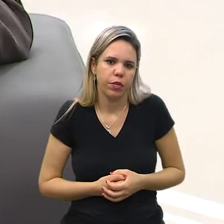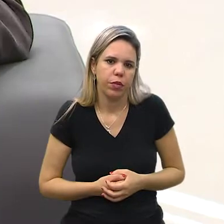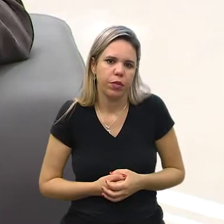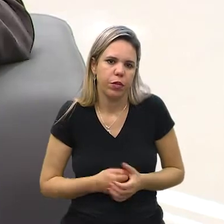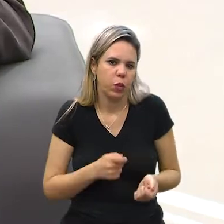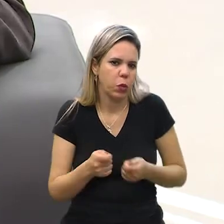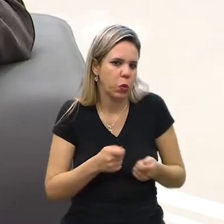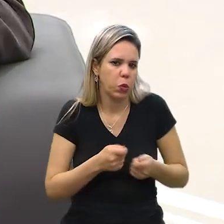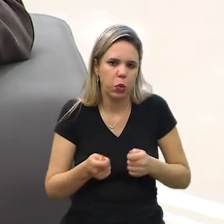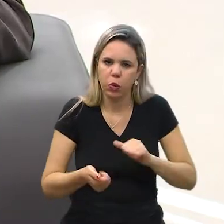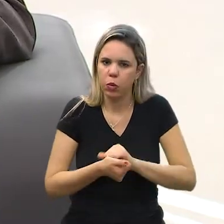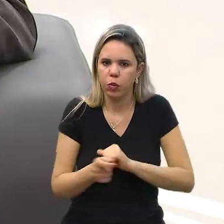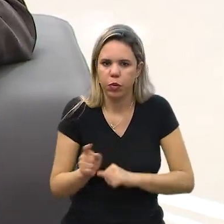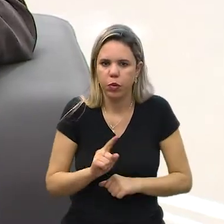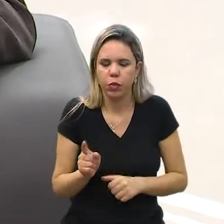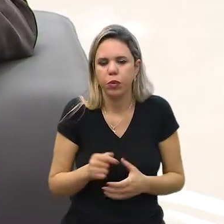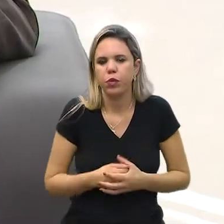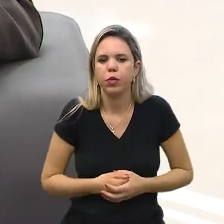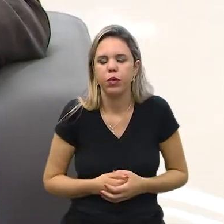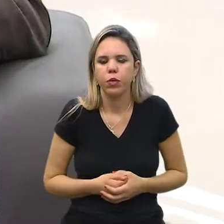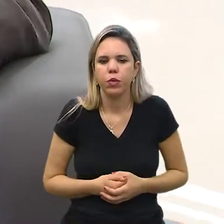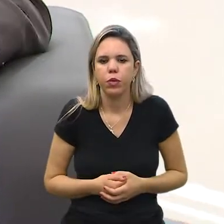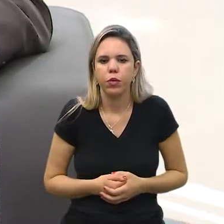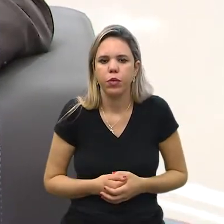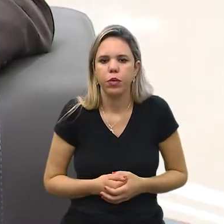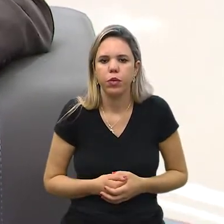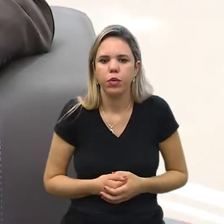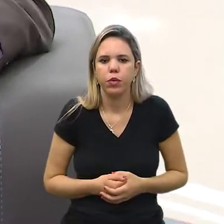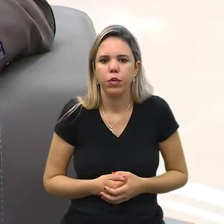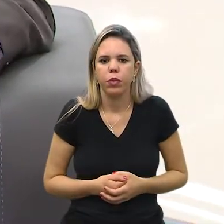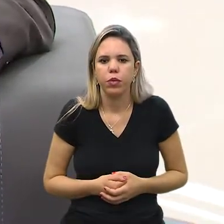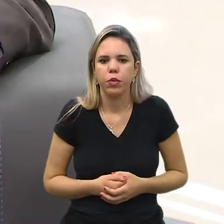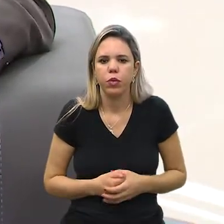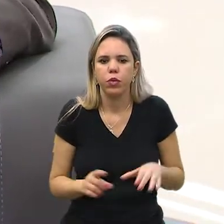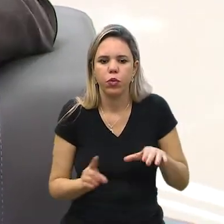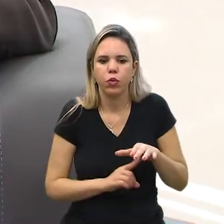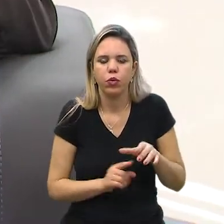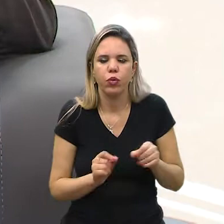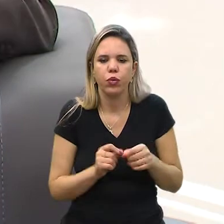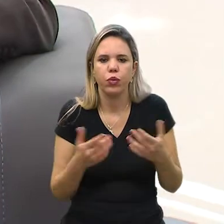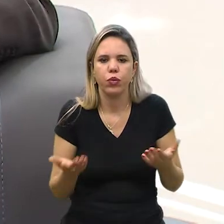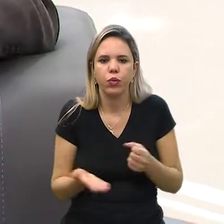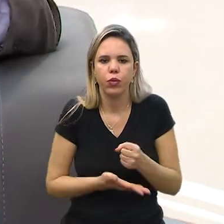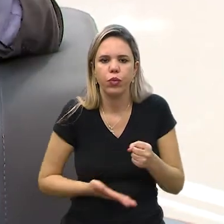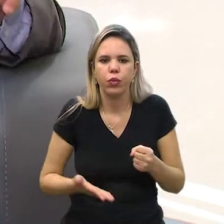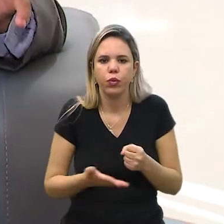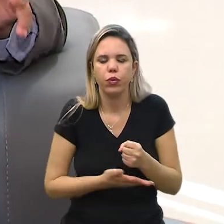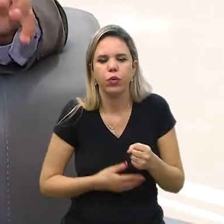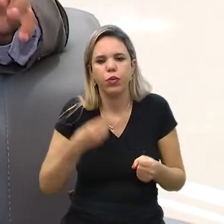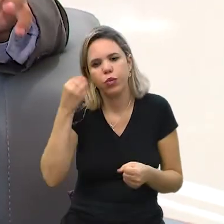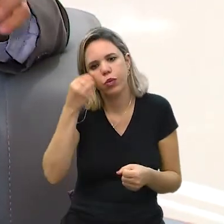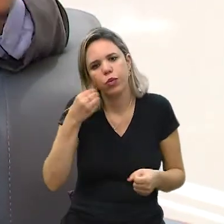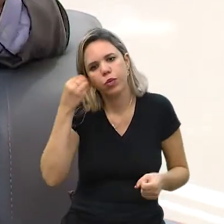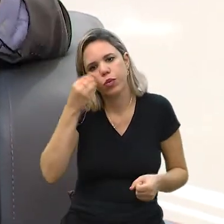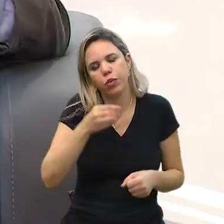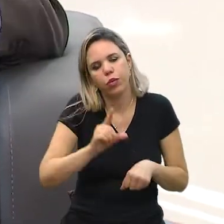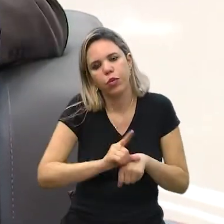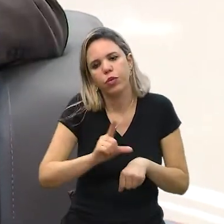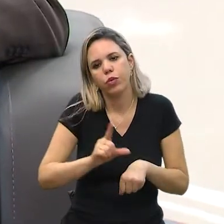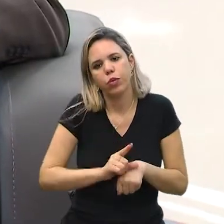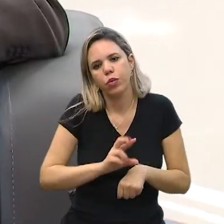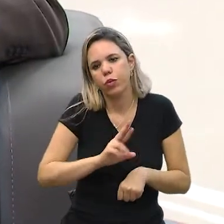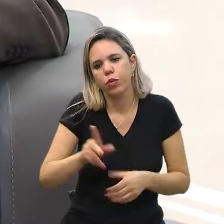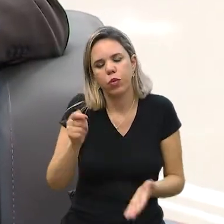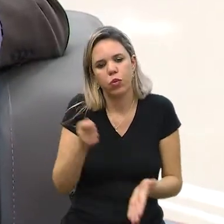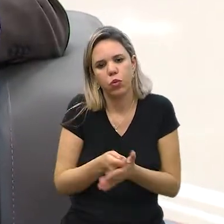no controle de qualidade. Tá? Então o que resta o consumidor? Baseado na experiência de que a loja ela não